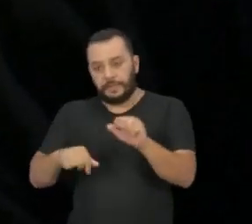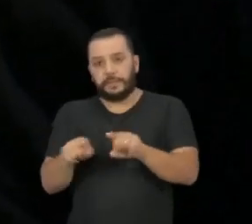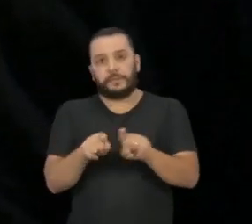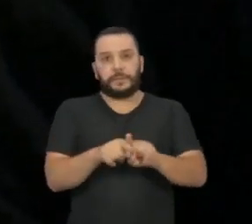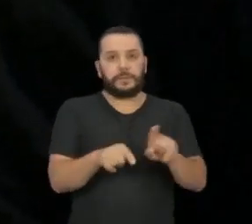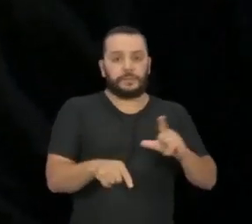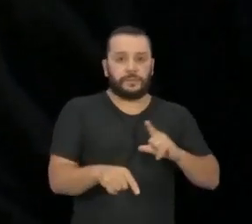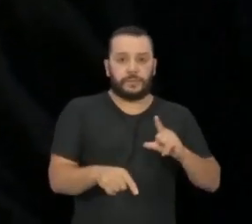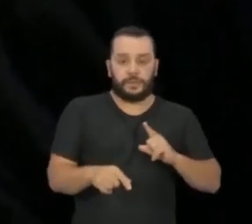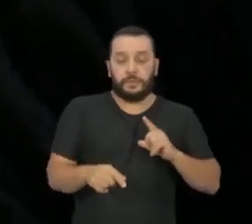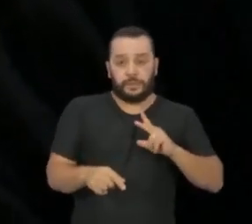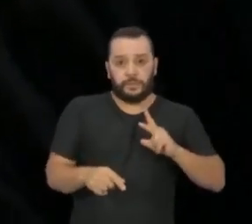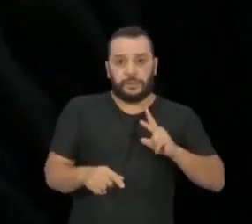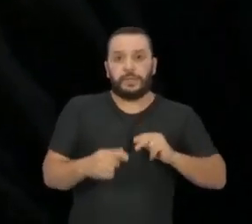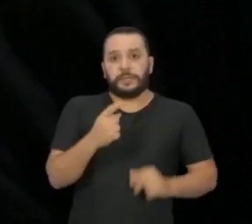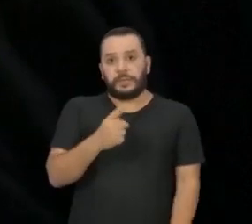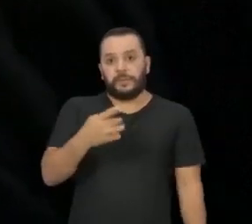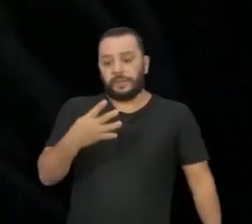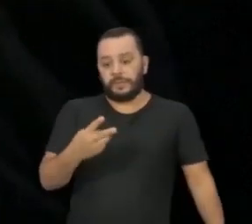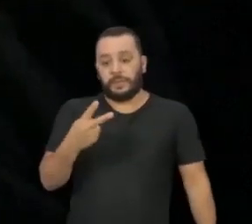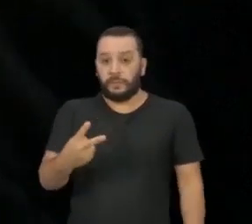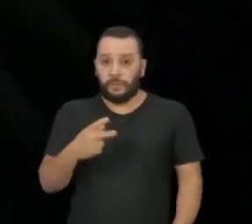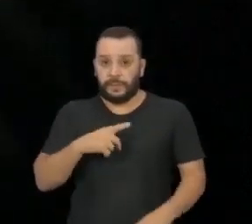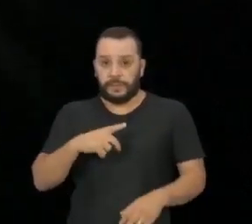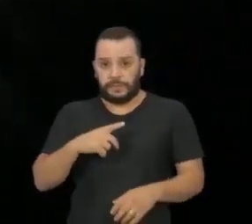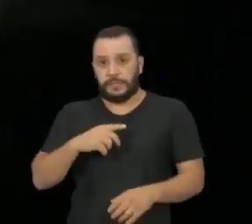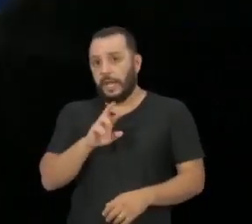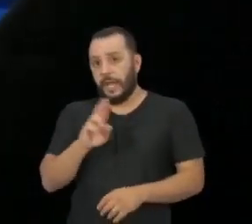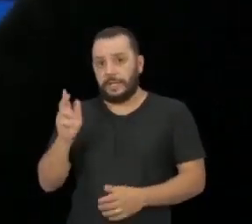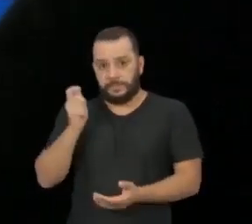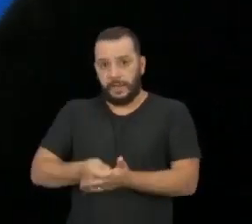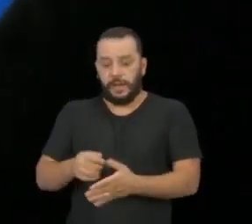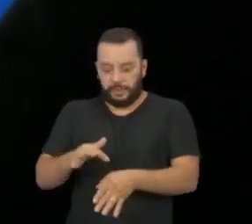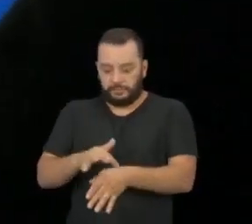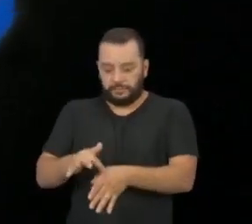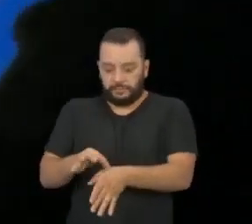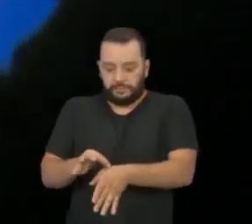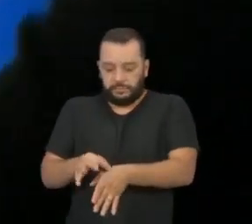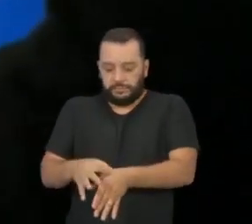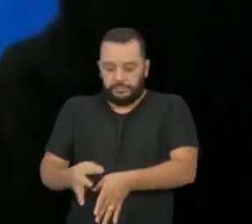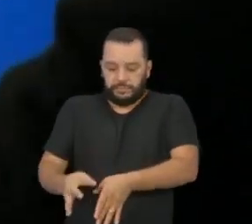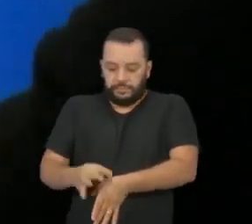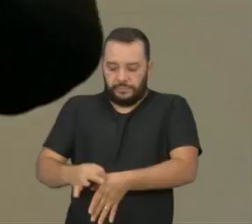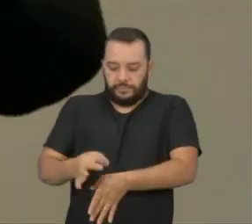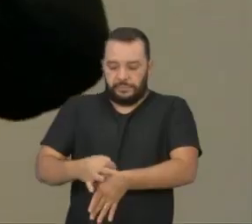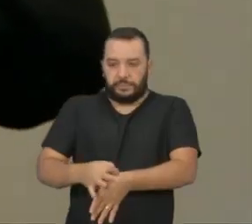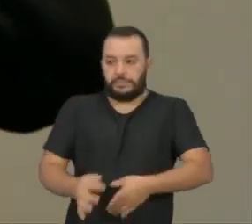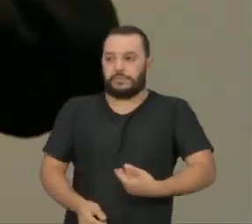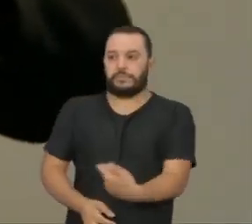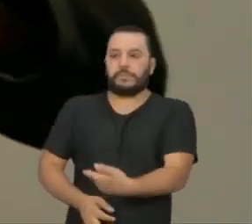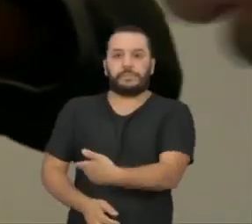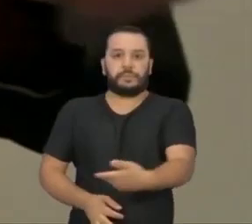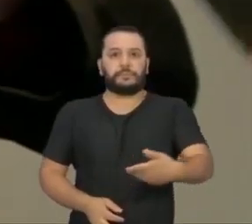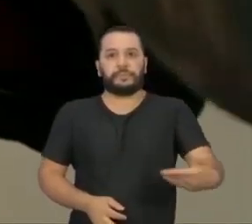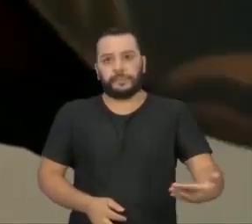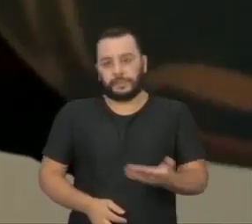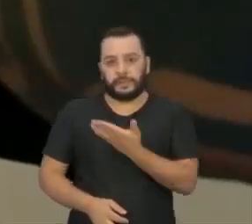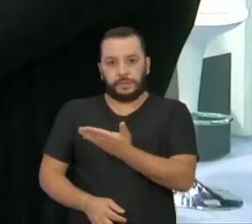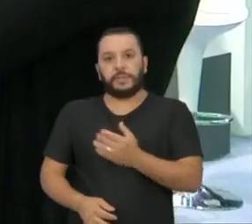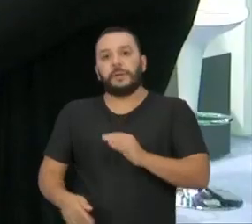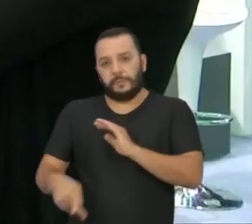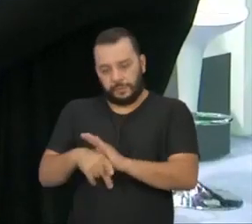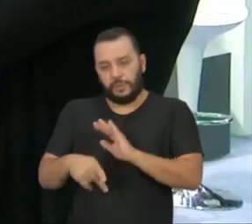R$ 142,00 e um pequeno corte na pele, é possível instalar um desses dispositivos subcutâneos na